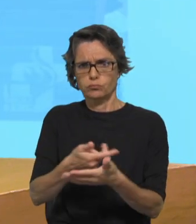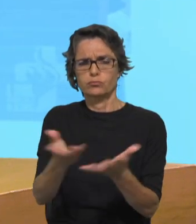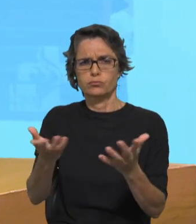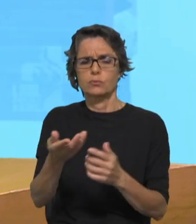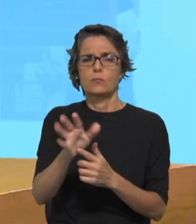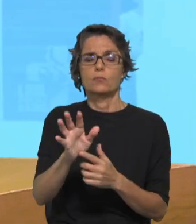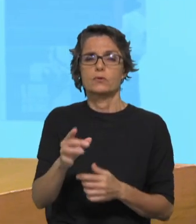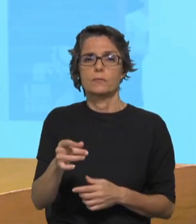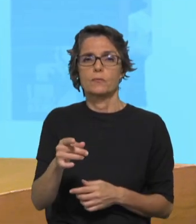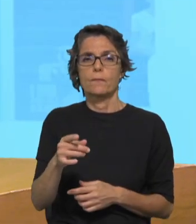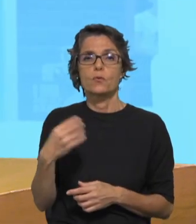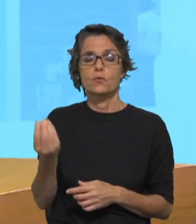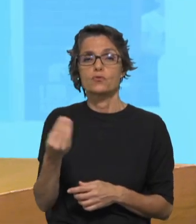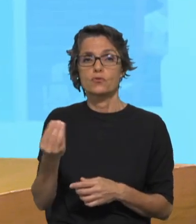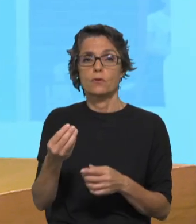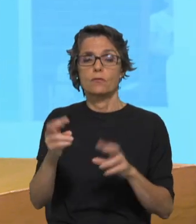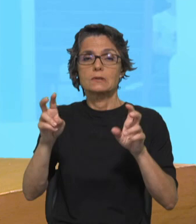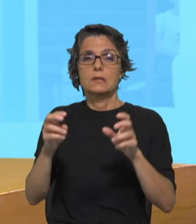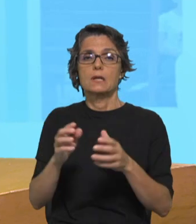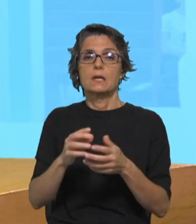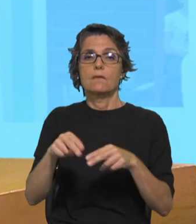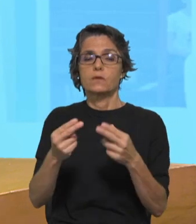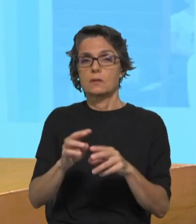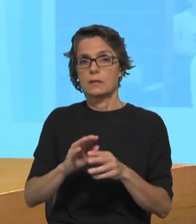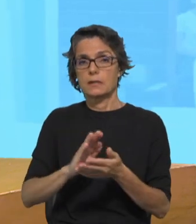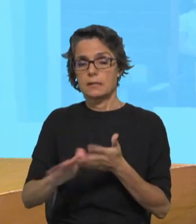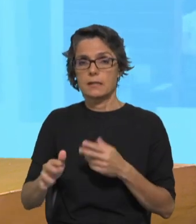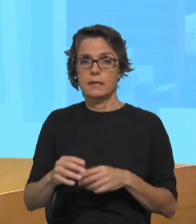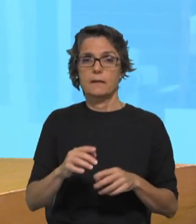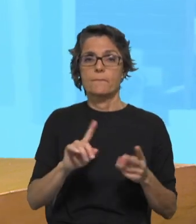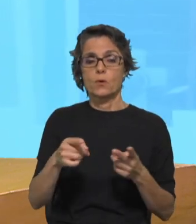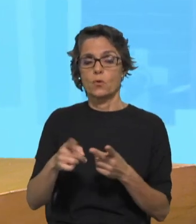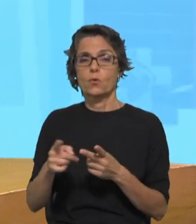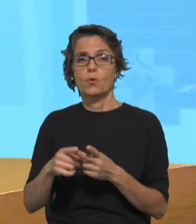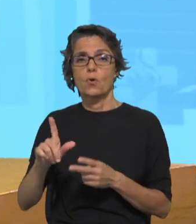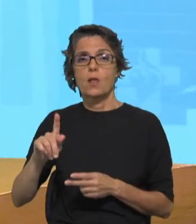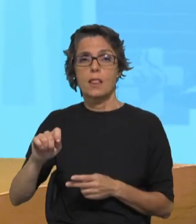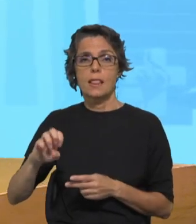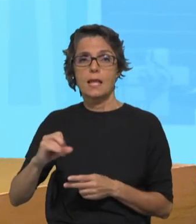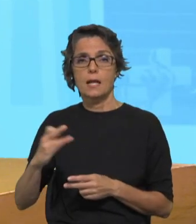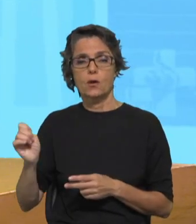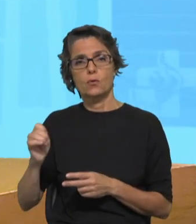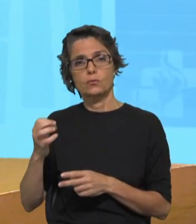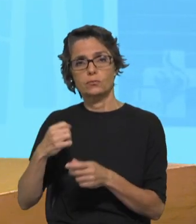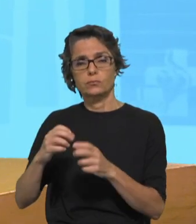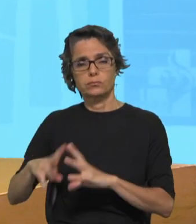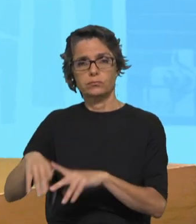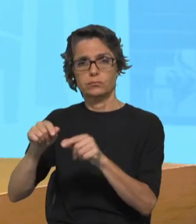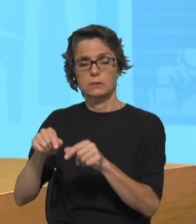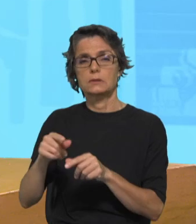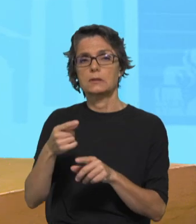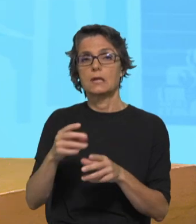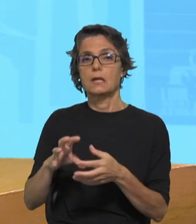exemplo, os Jovens Sem Fronteira, ligado aos espiritanos, ou os Leigos para o Desenvolvimento, ligados aos jesuítas, que foram dos primeiros que